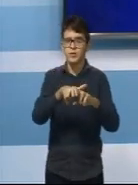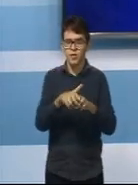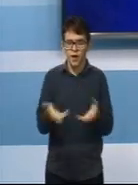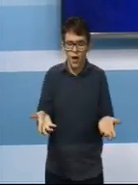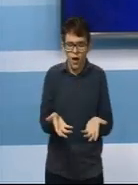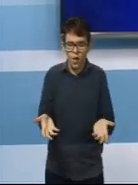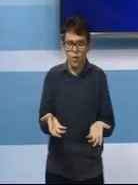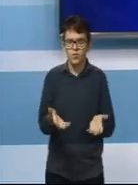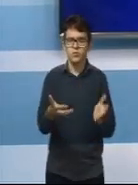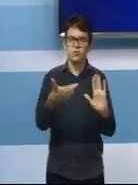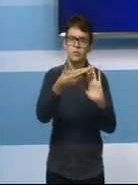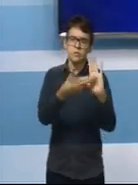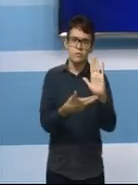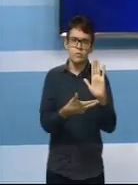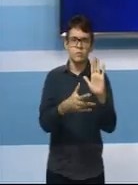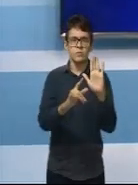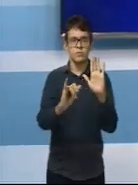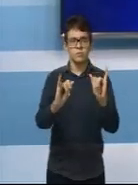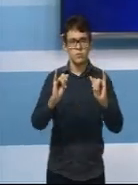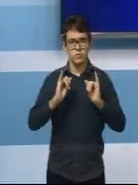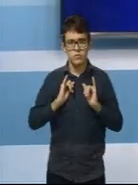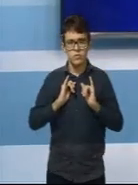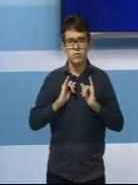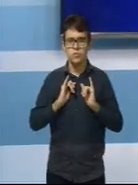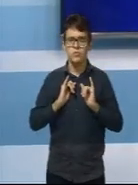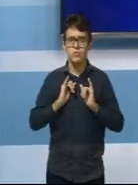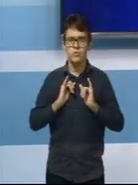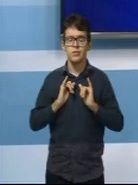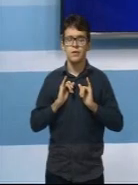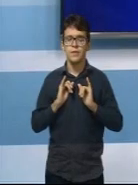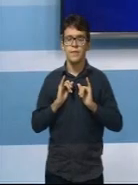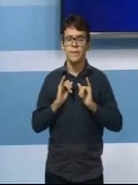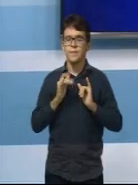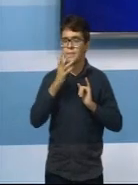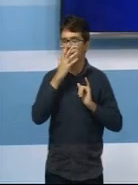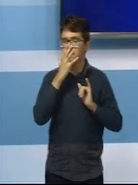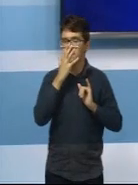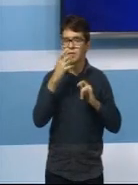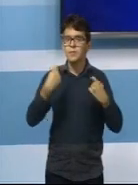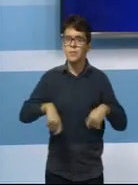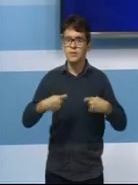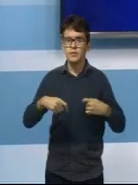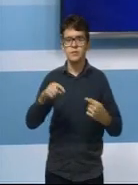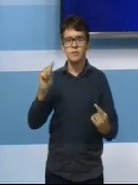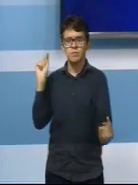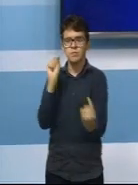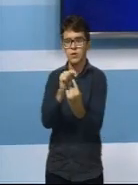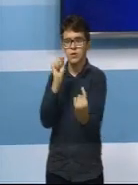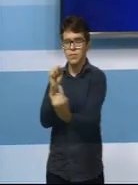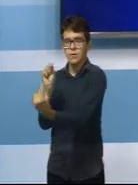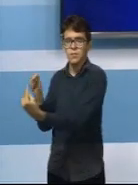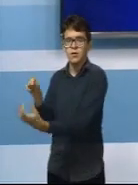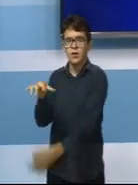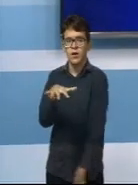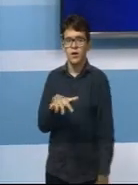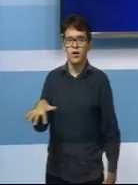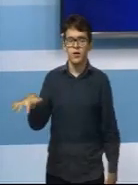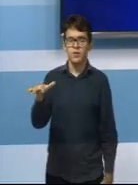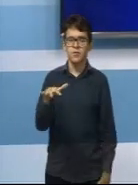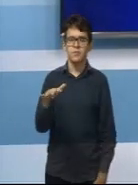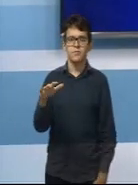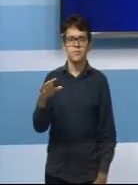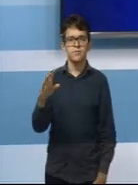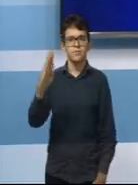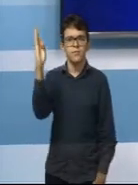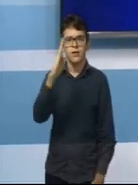importância, que interessa aos 204 milhões de brasileiros hoje, porque os que estão nascendo